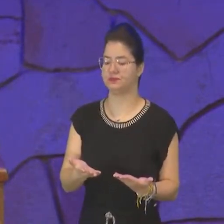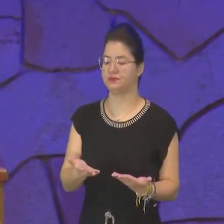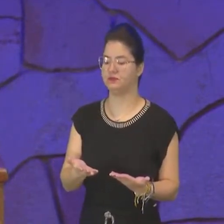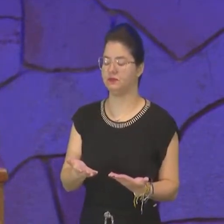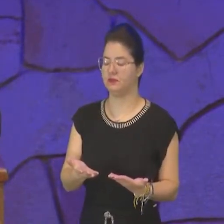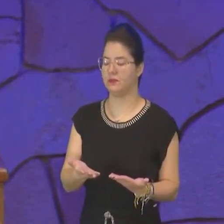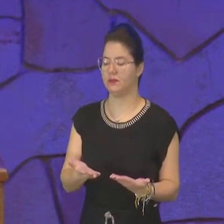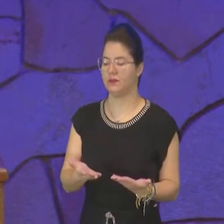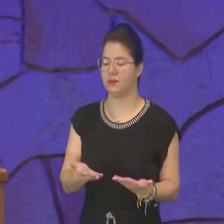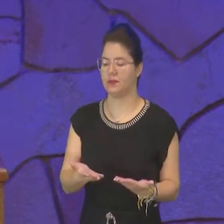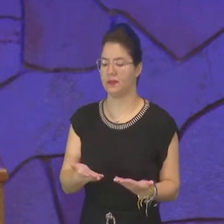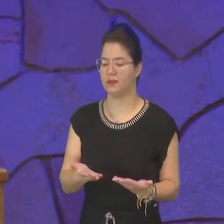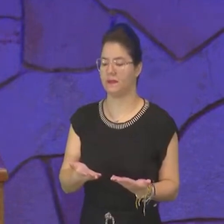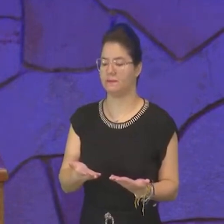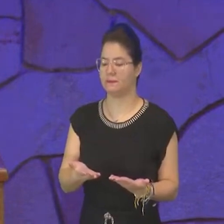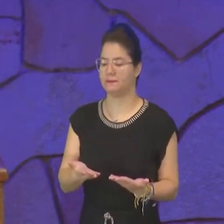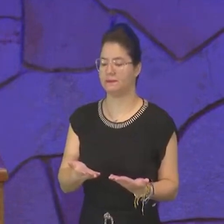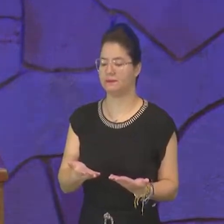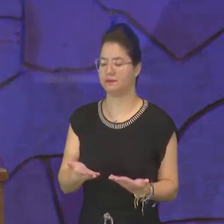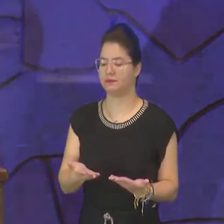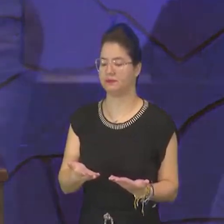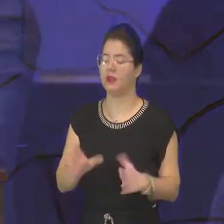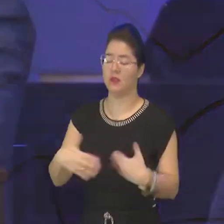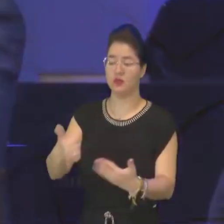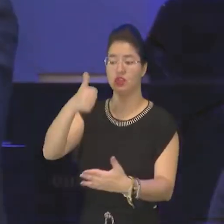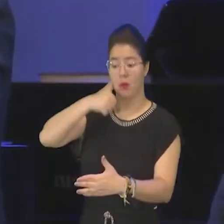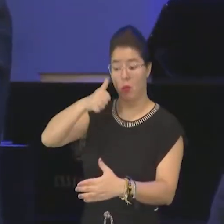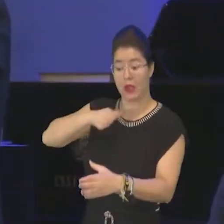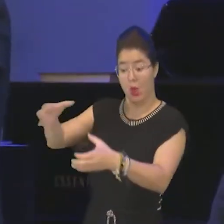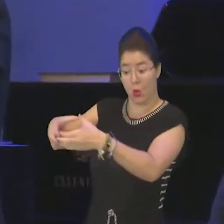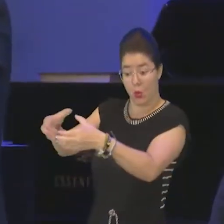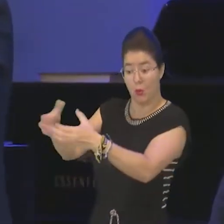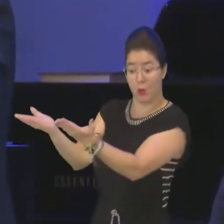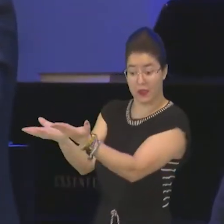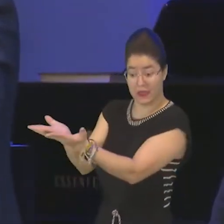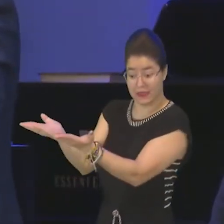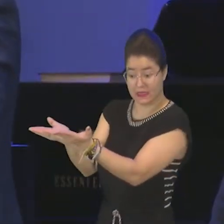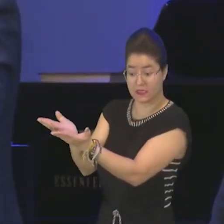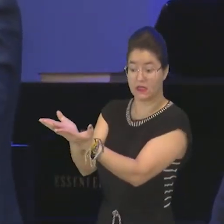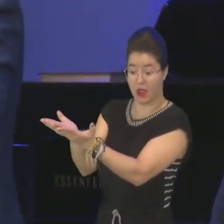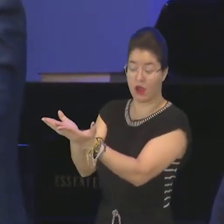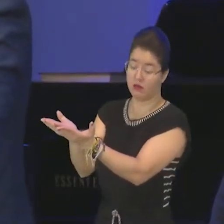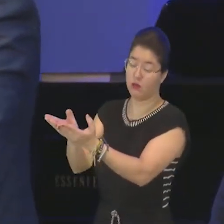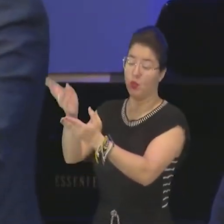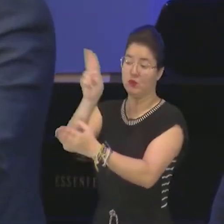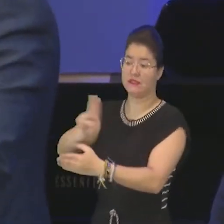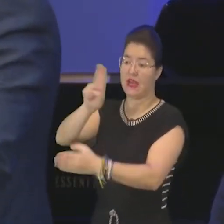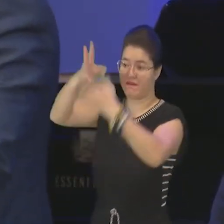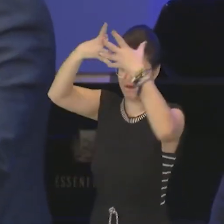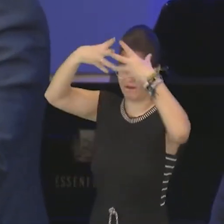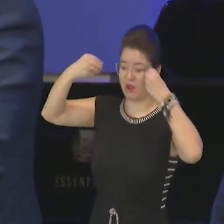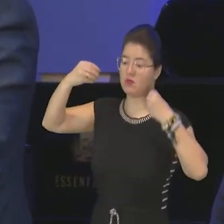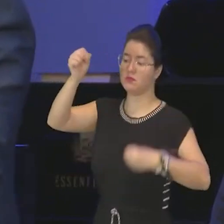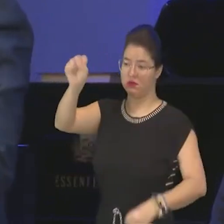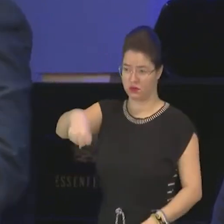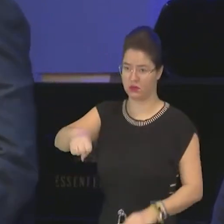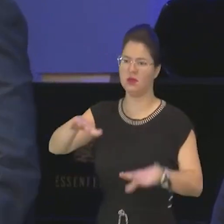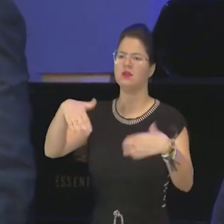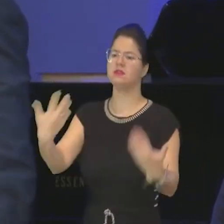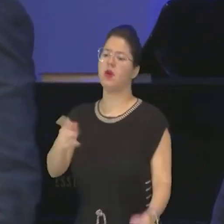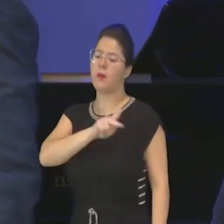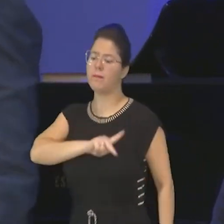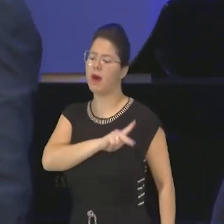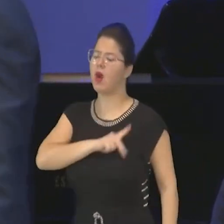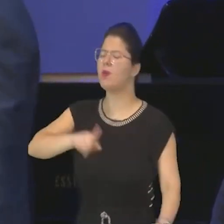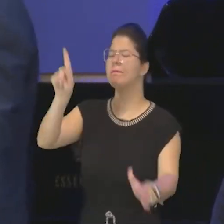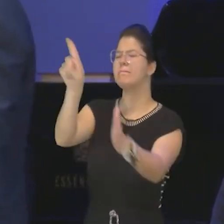cristianismo, aquela mulher da comunidade cristã pudesse ser identificada. E é por isso que Paulo então faz algumas